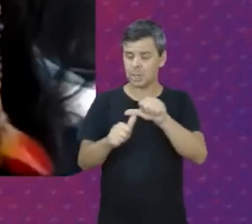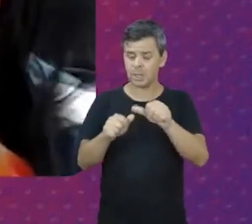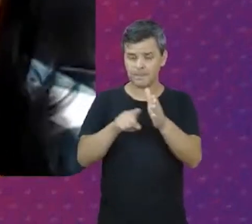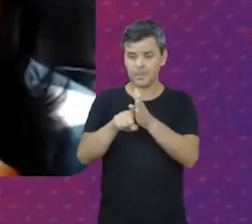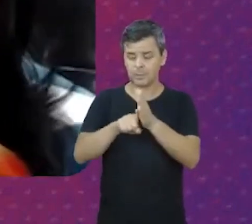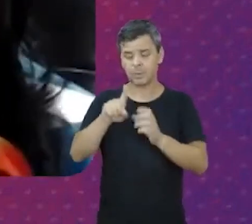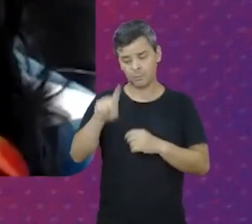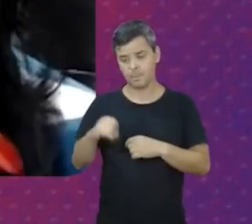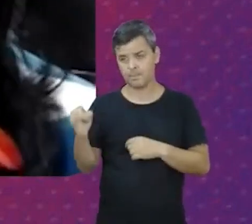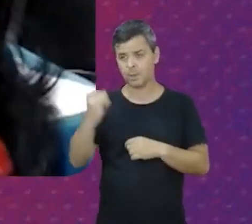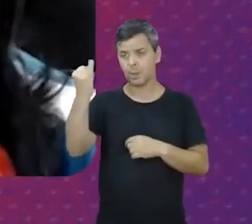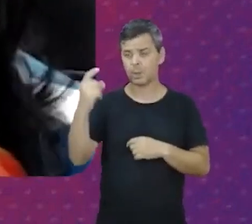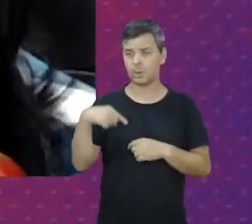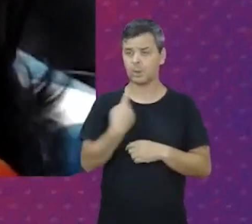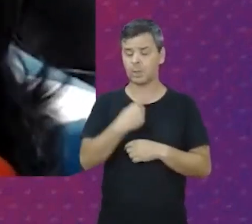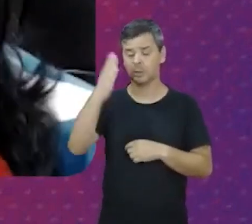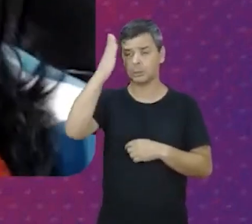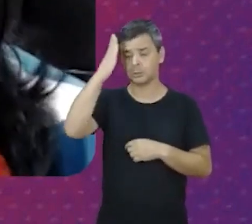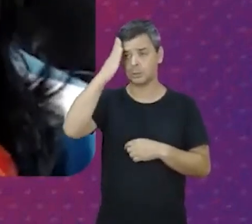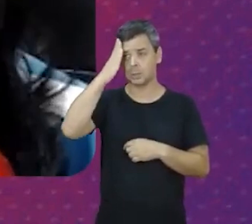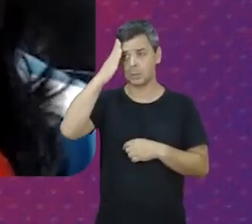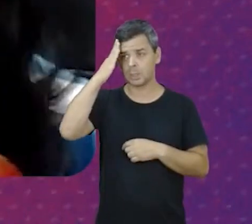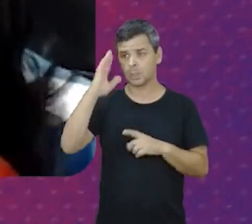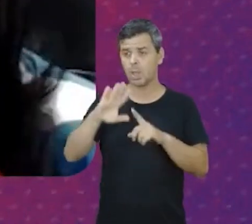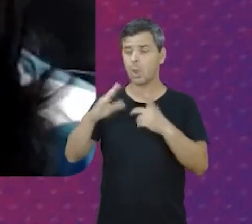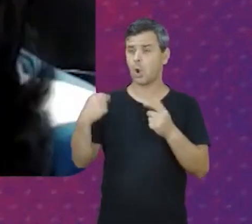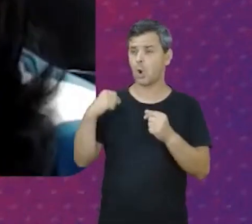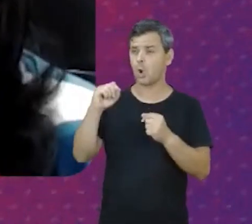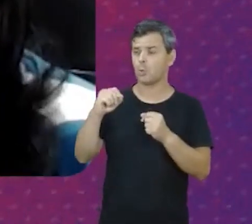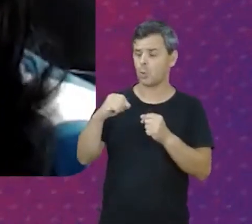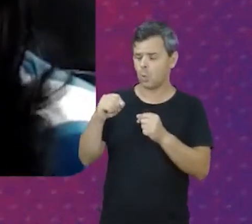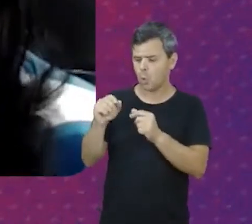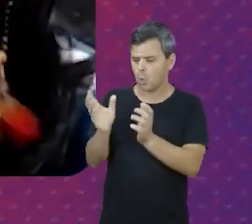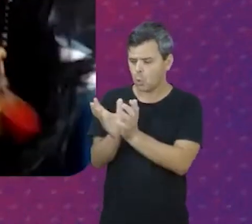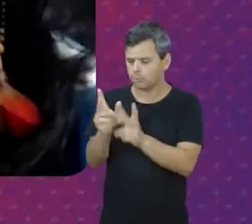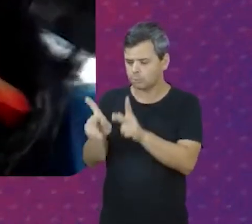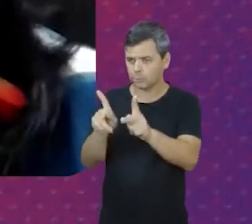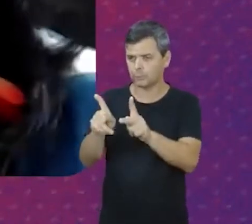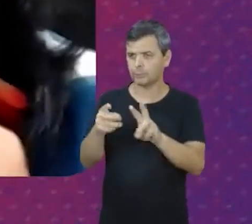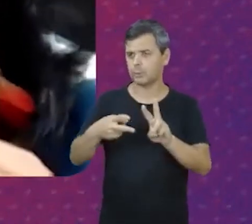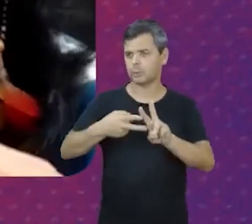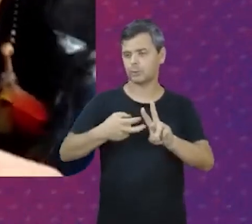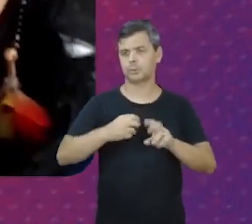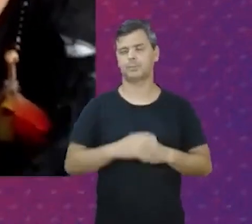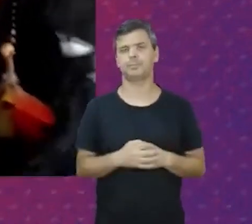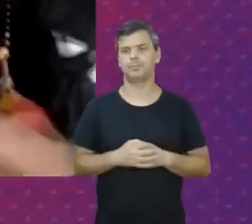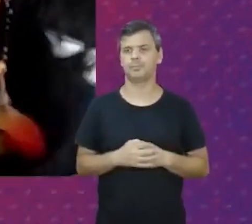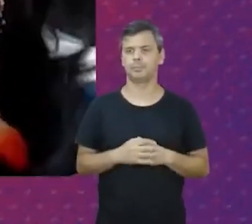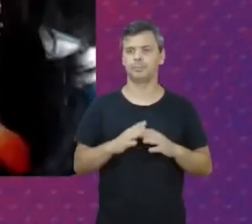foram muito importantes para a gente poder também compreender uma parte desse nosso povo, né?